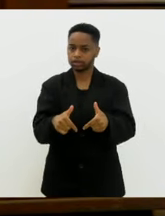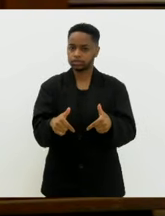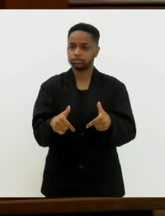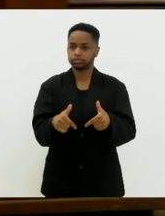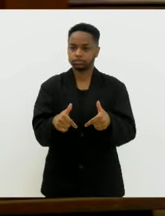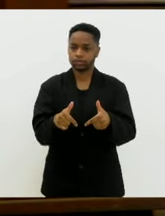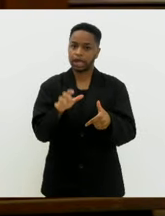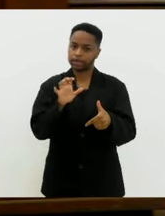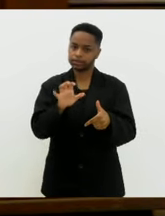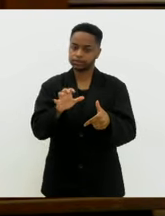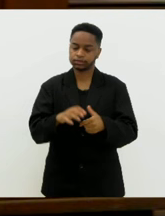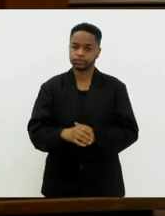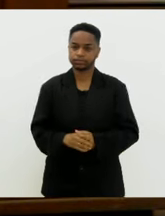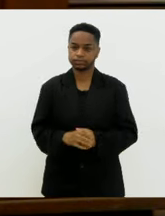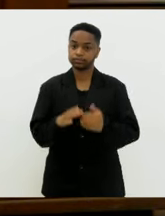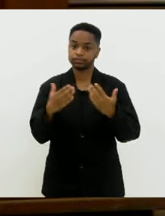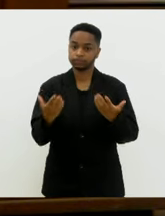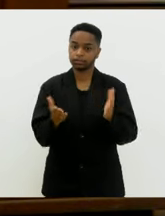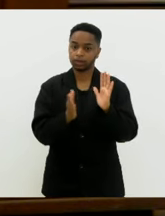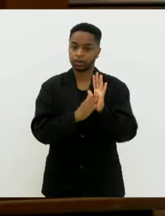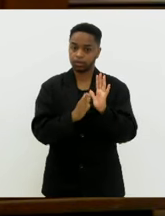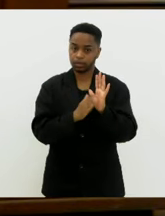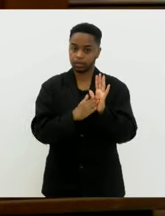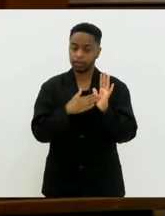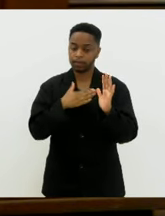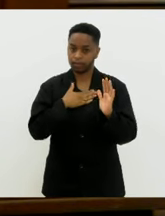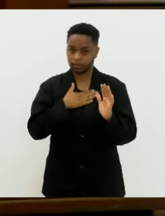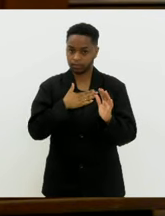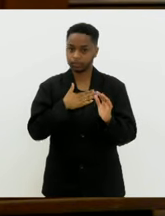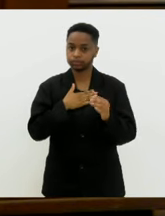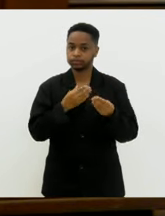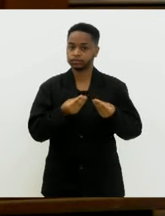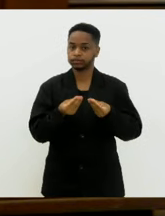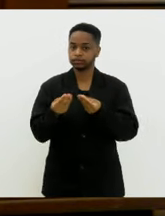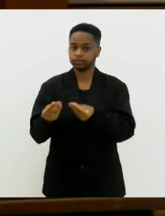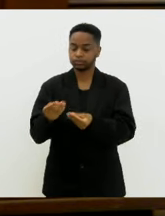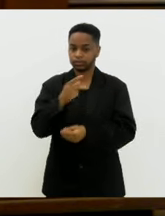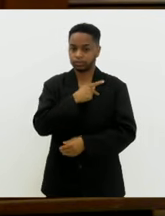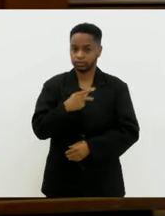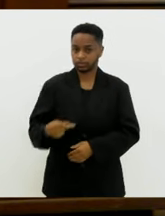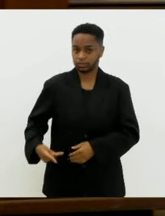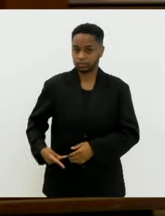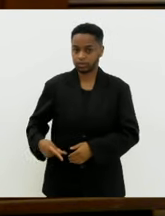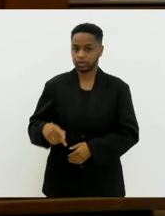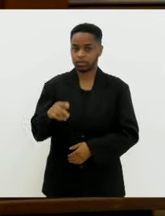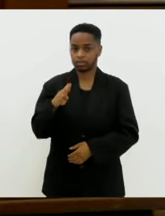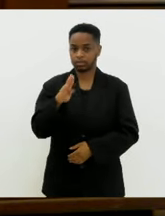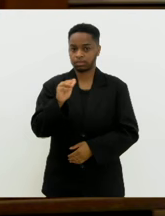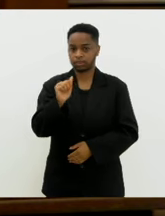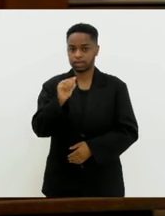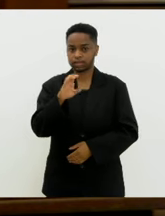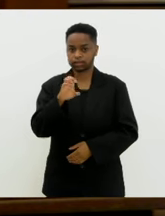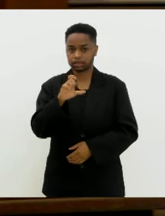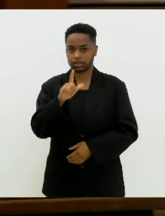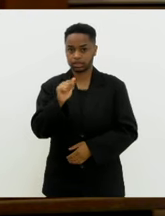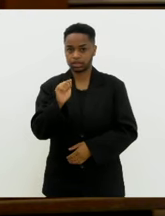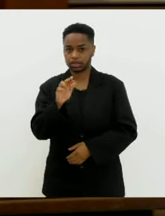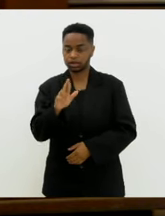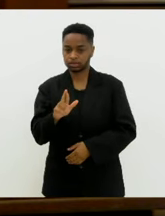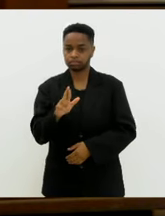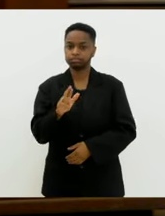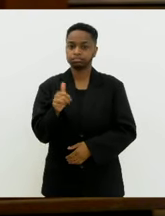essa. Então, a proposta que eu levei ao presidente desta casa, Rodrigo Bacelar, foi muito